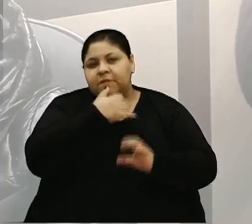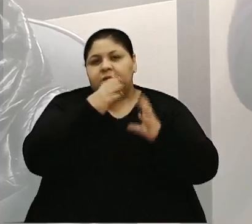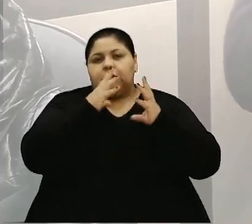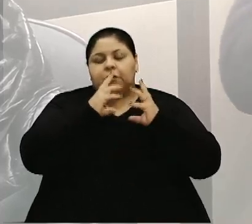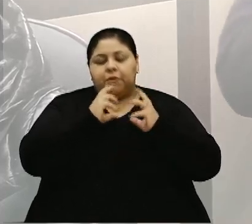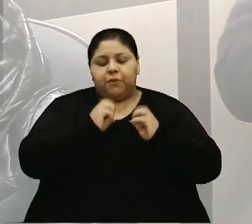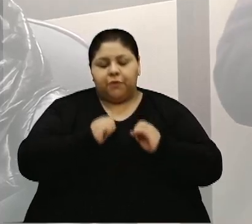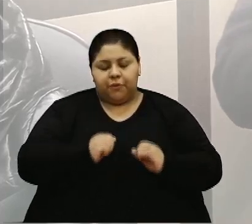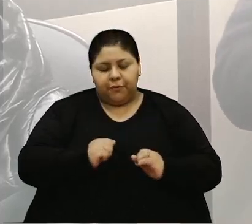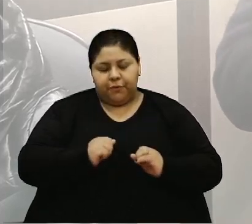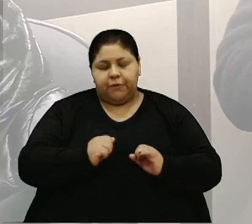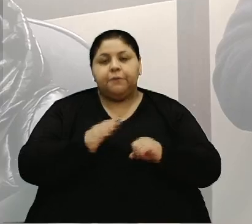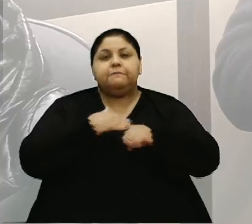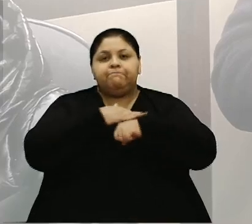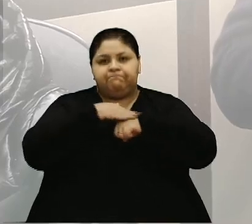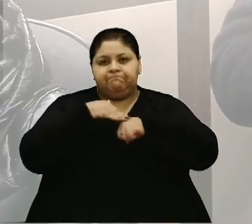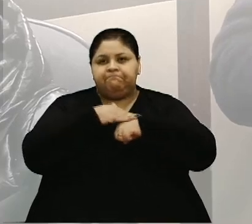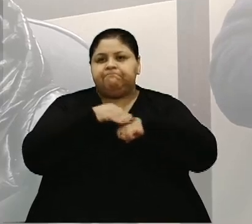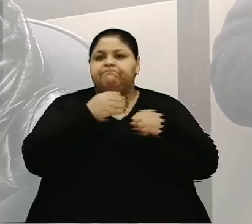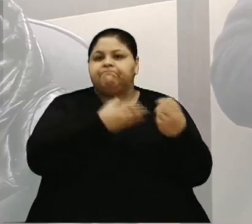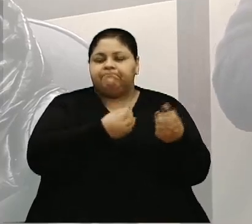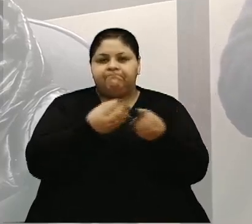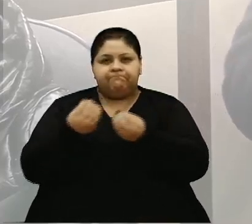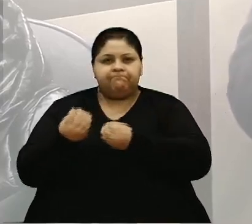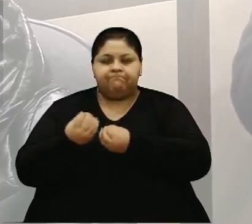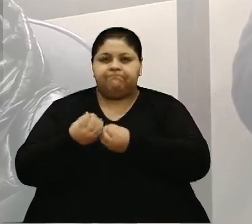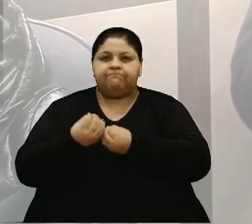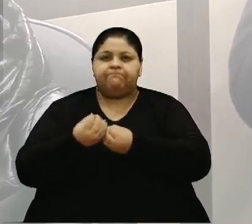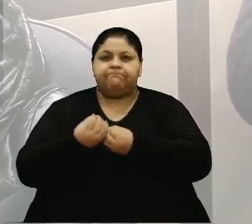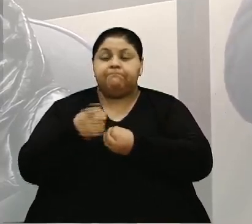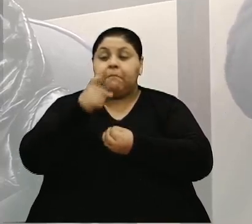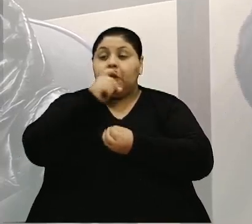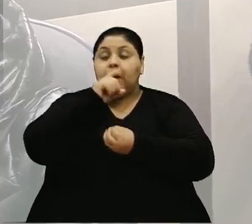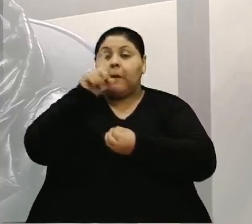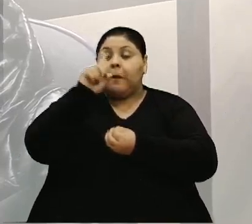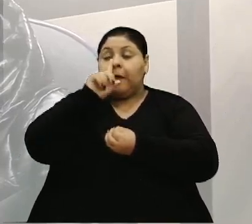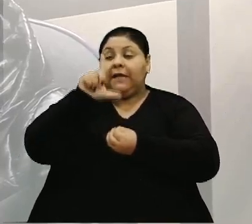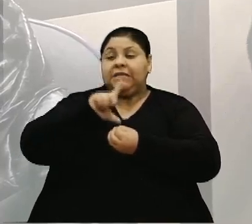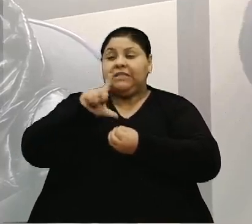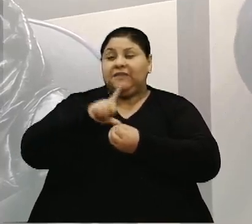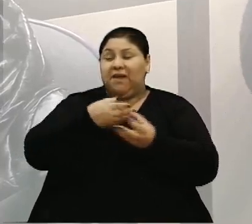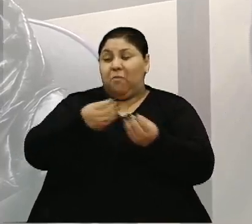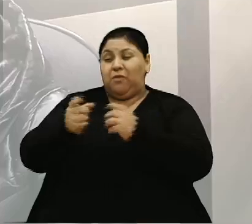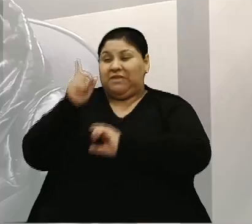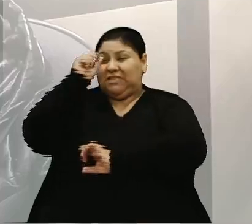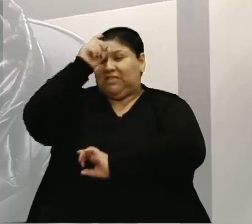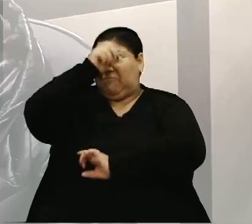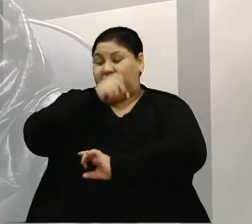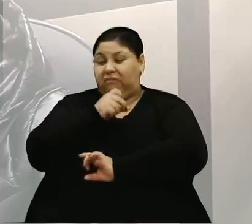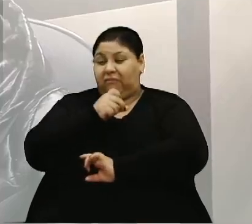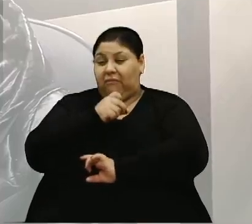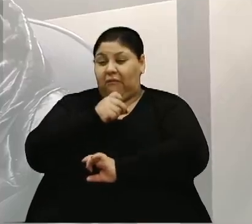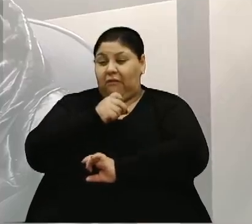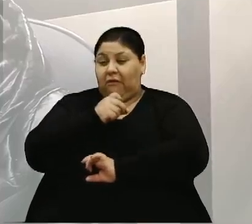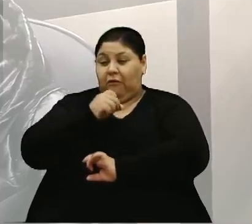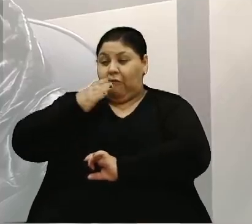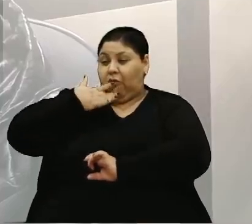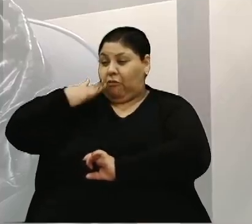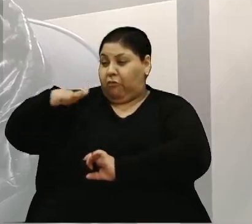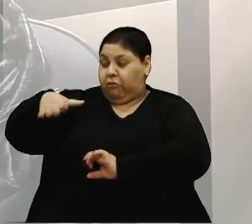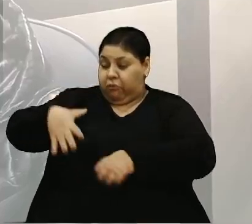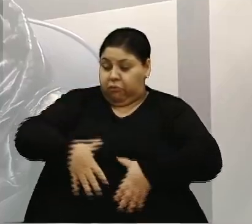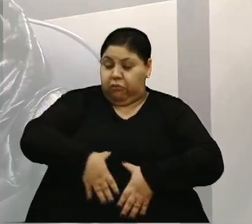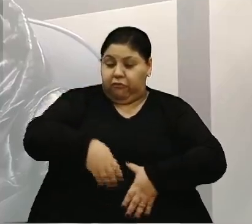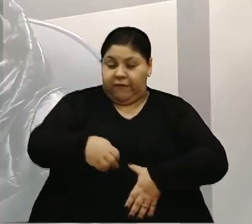Ele conversava muito comigo, olha, meus pais tiveram muita dificuldade de criar meus irmãos, meus filhos, e